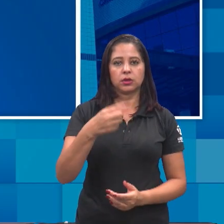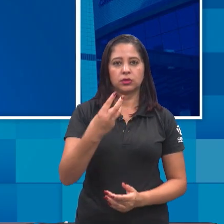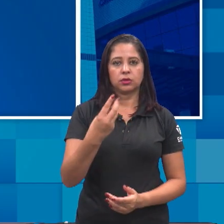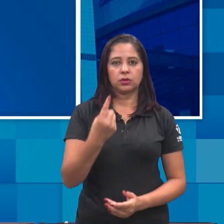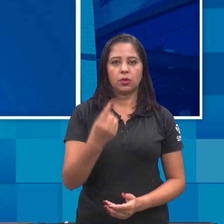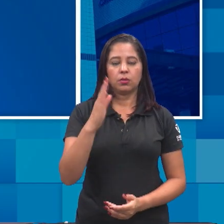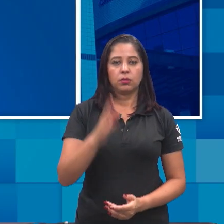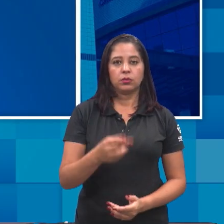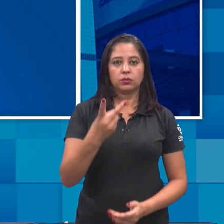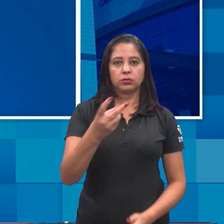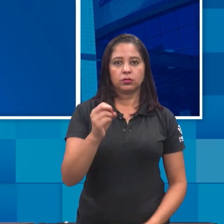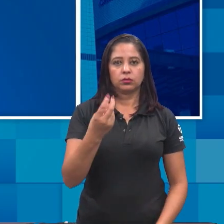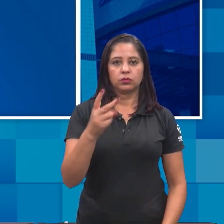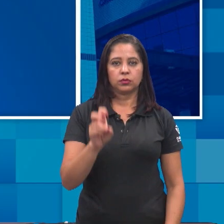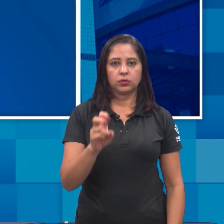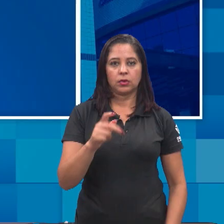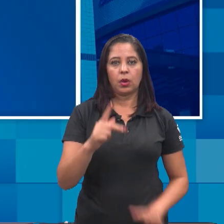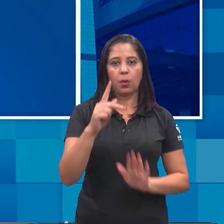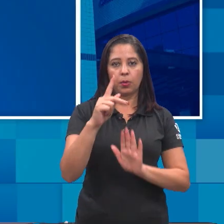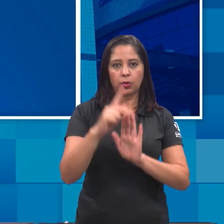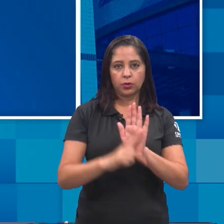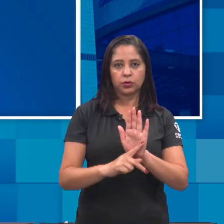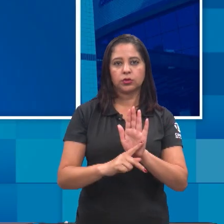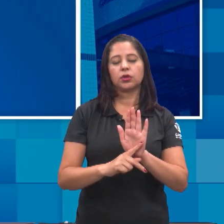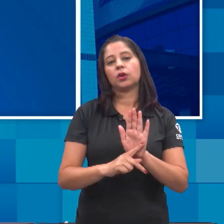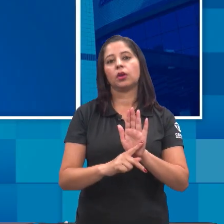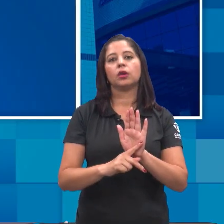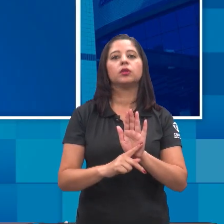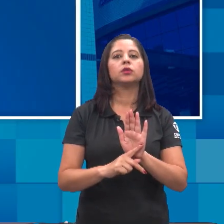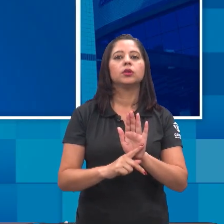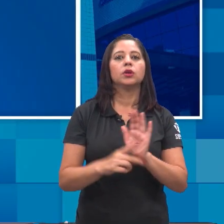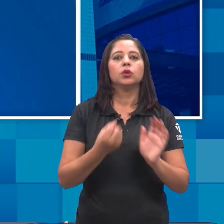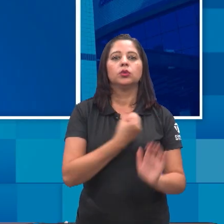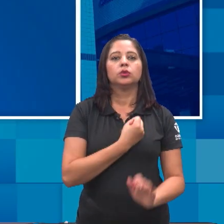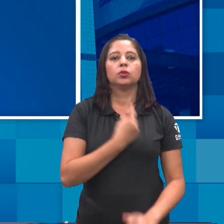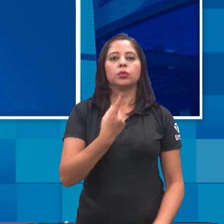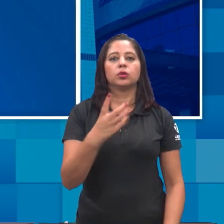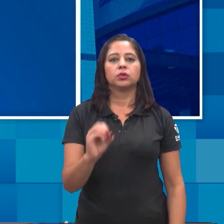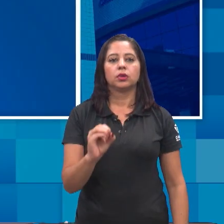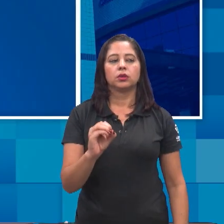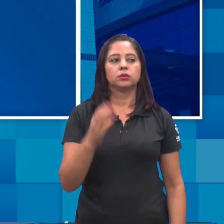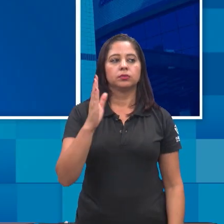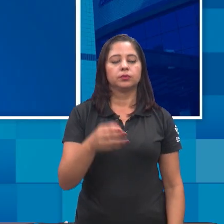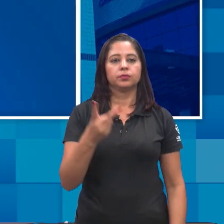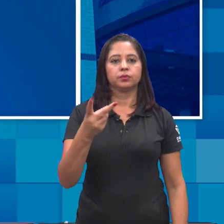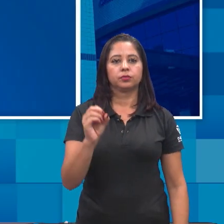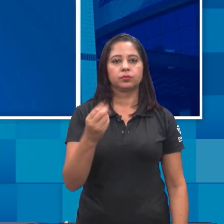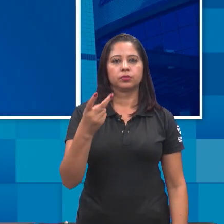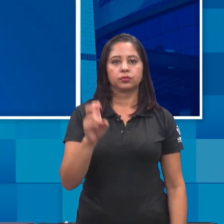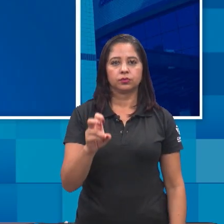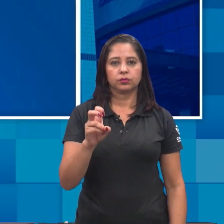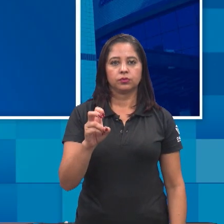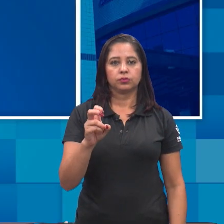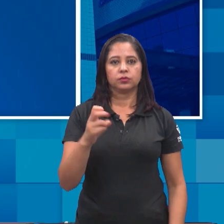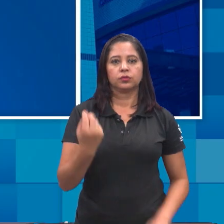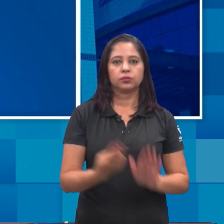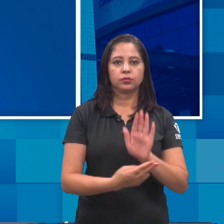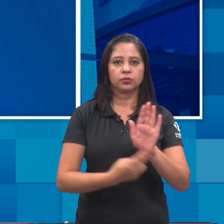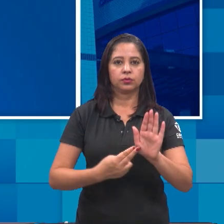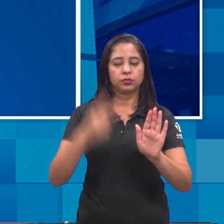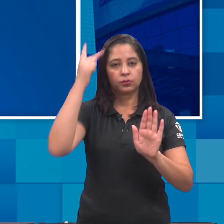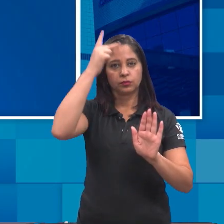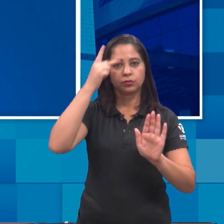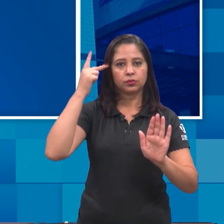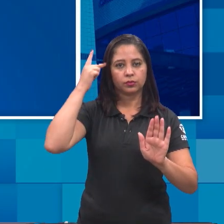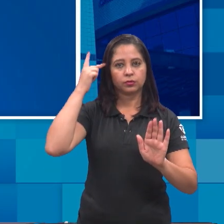4731/2025, projeto de decreto legislativo número 10/2025, autoria vereador Fernando